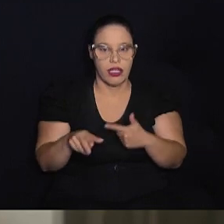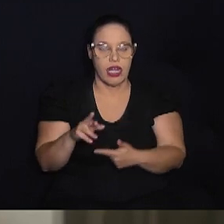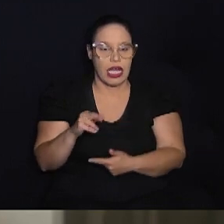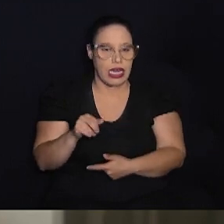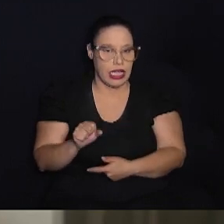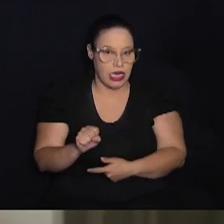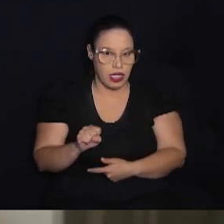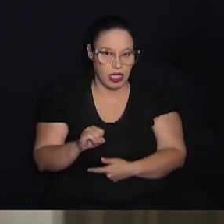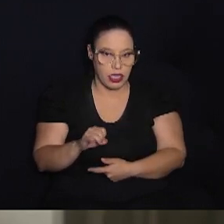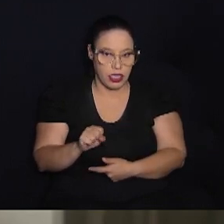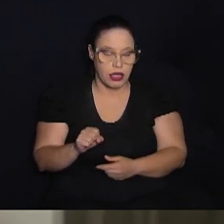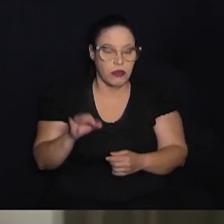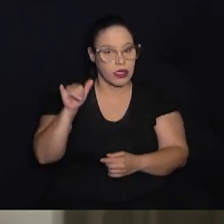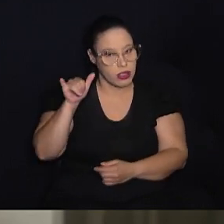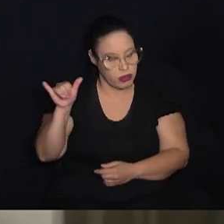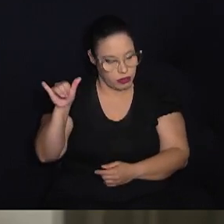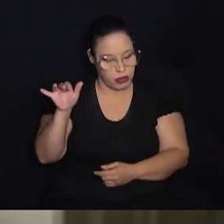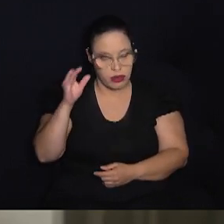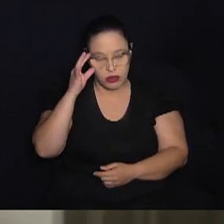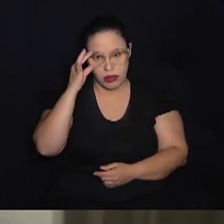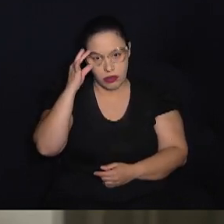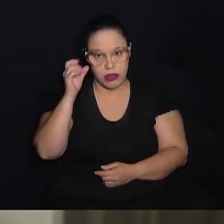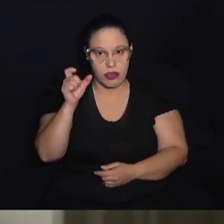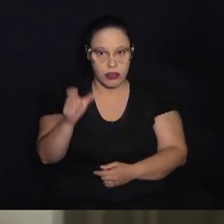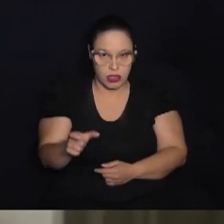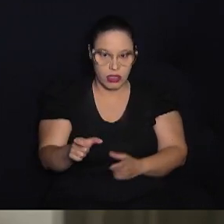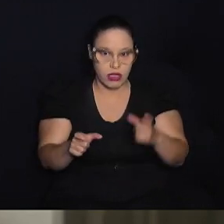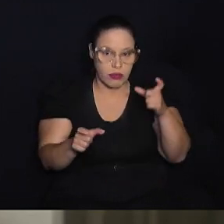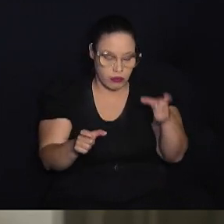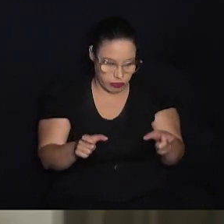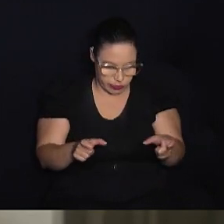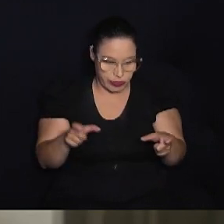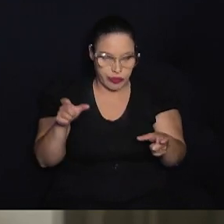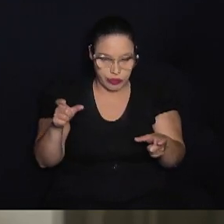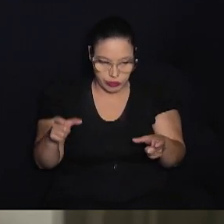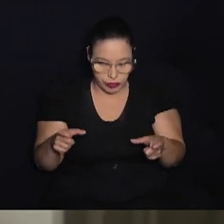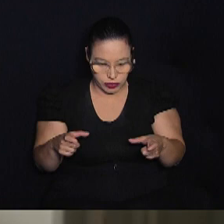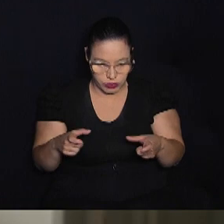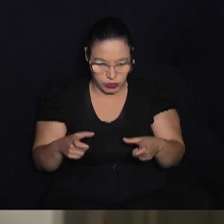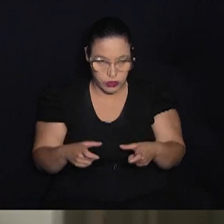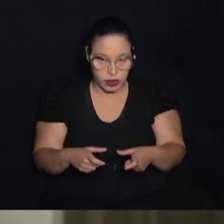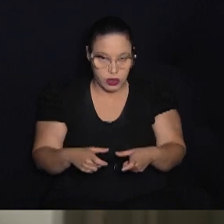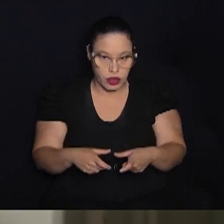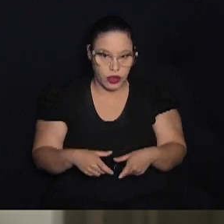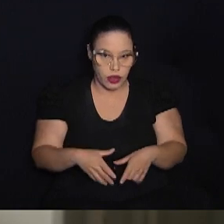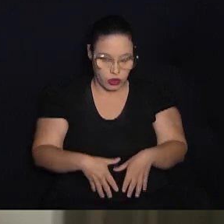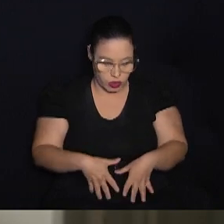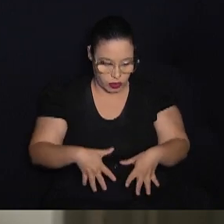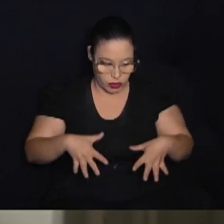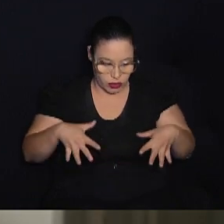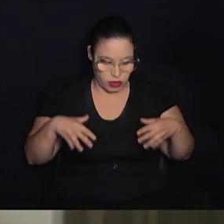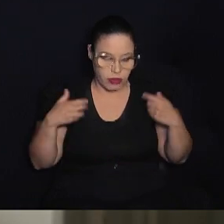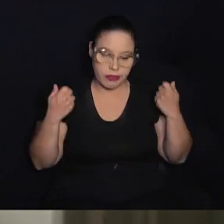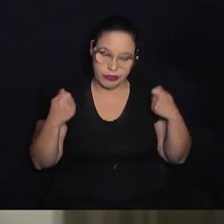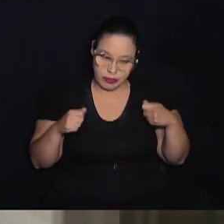aí estão mais limitados. E aí, cada pessoa, ela tem, quanto maior o peso corporal, a maior a necessidade de